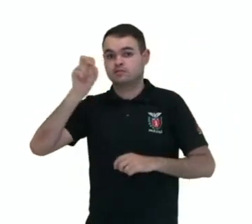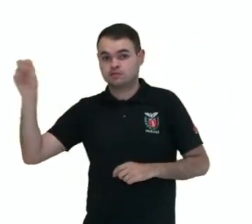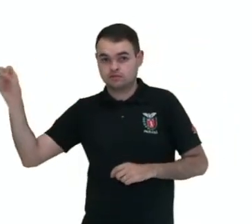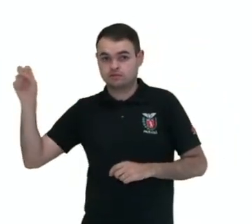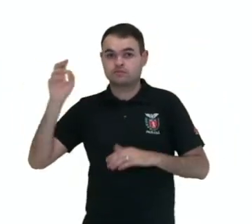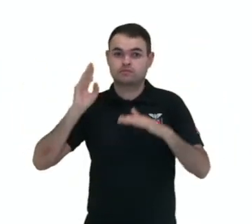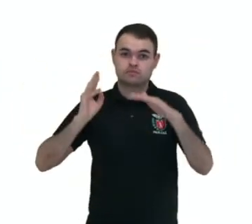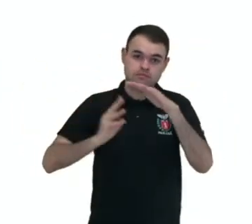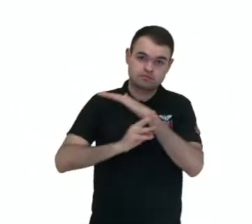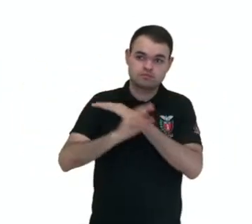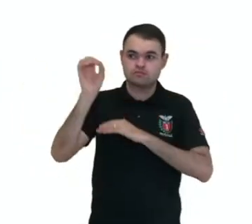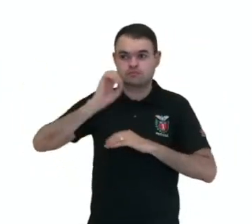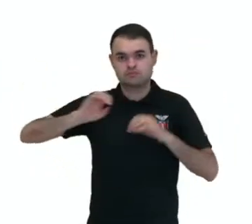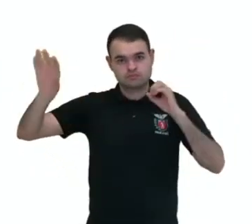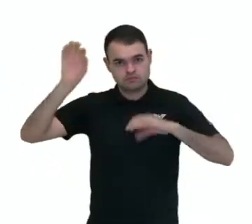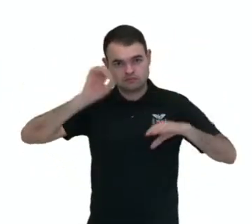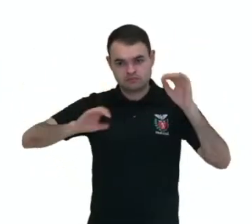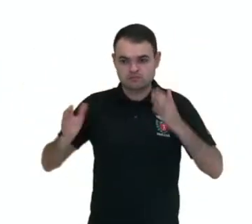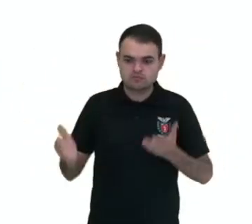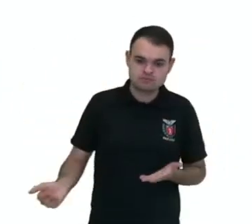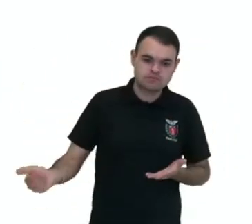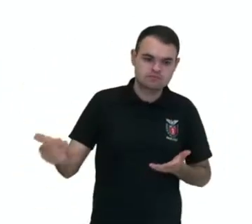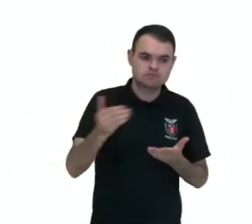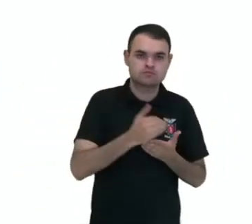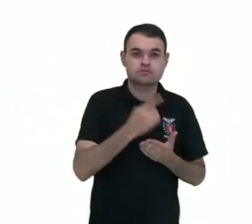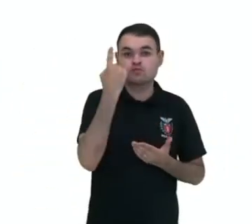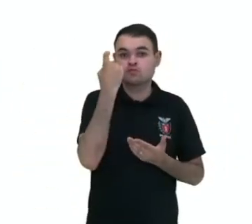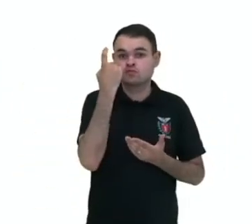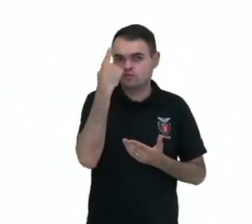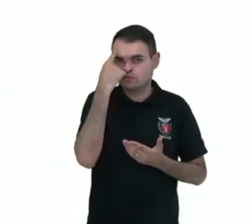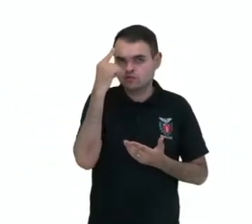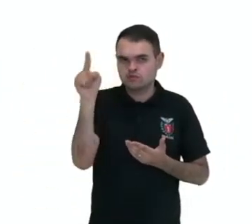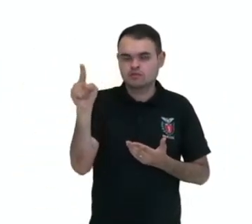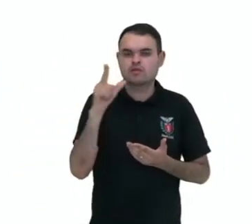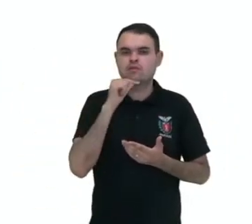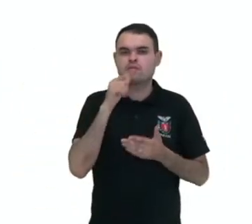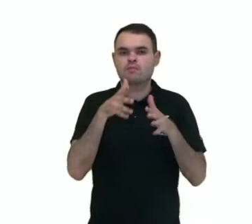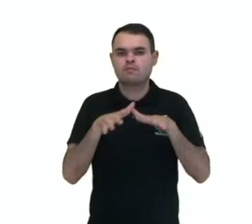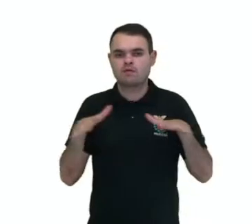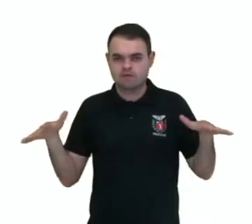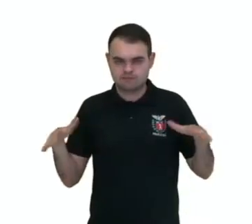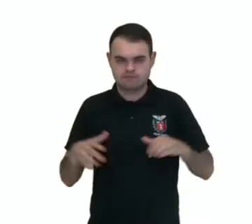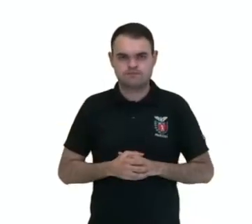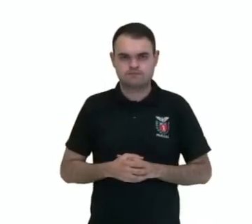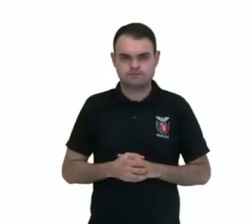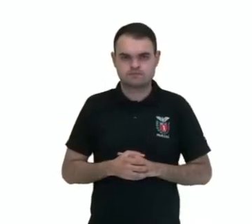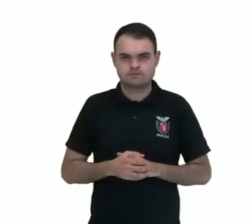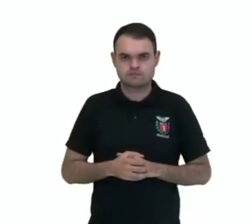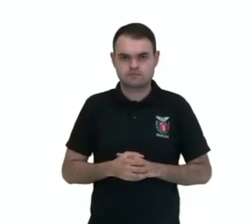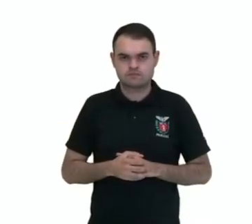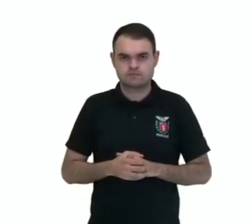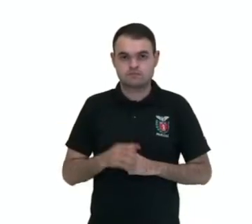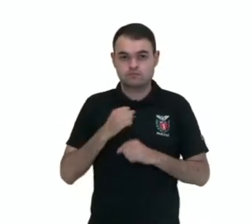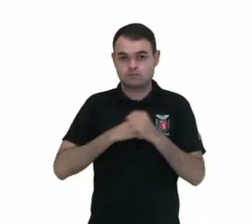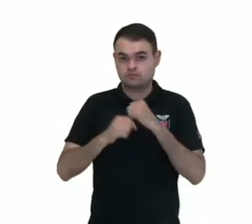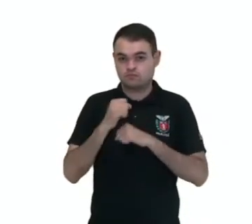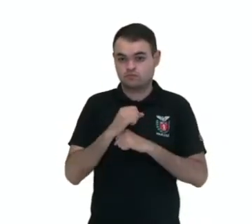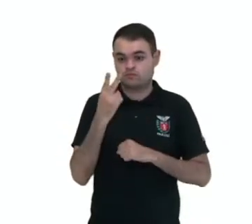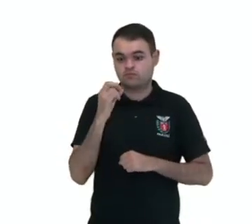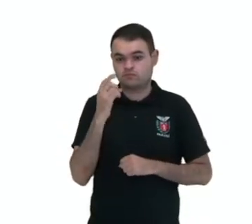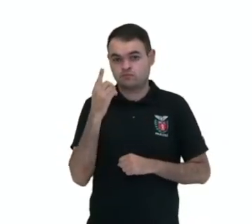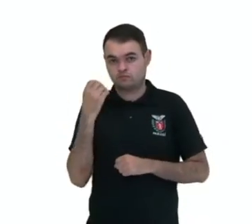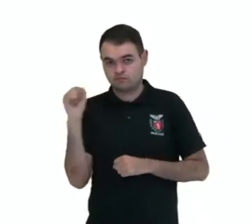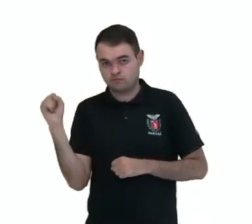imigrantes e refugiados são resgatados em um único dia no Mediterrâneo. Nos 3 primeiros meses de 2018, 1 de